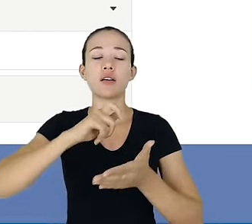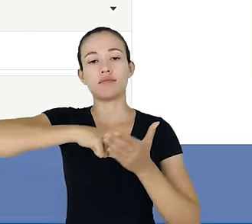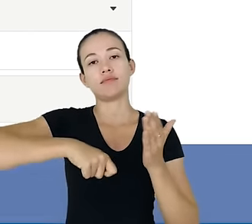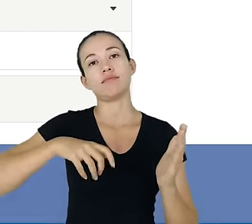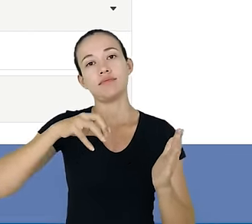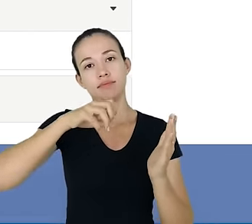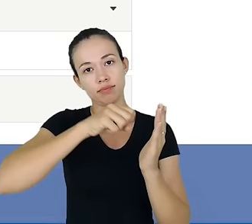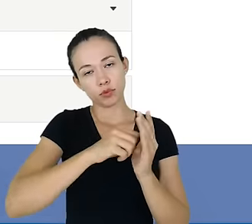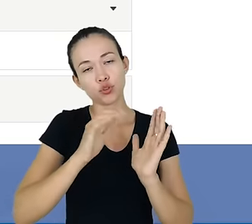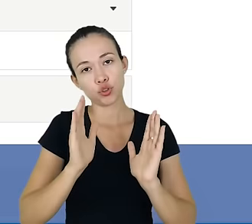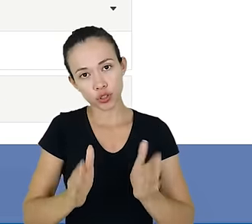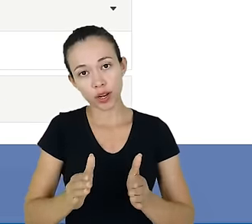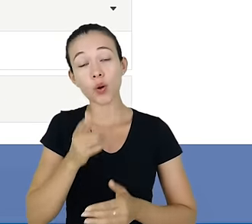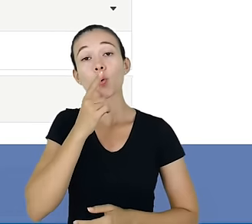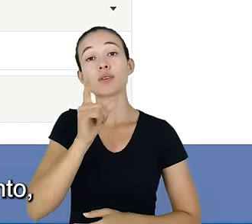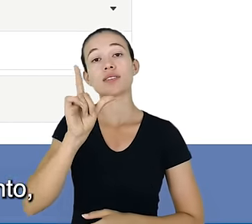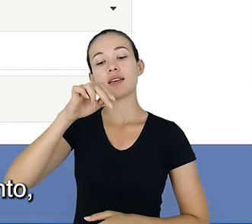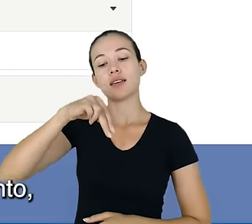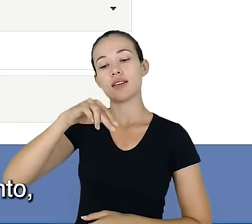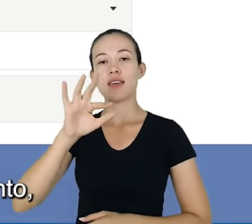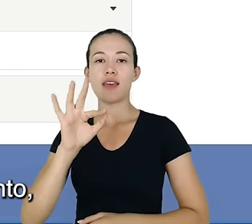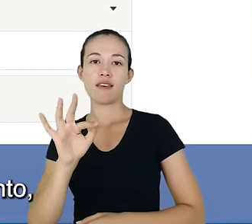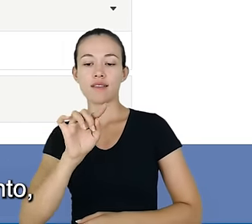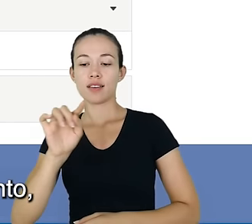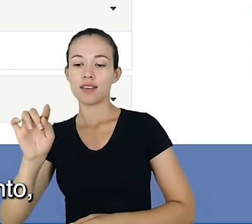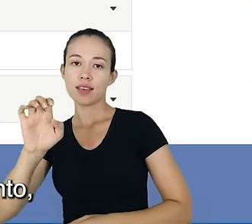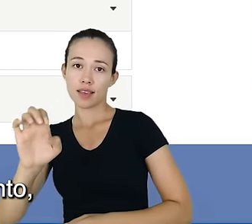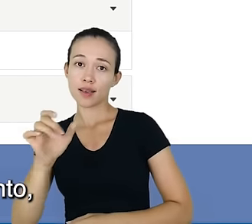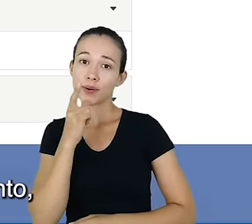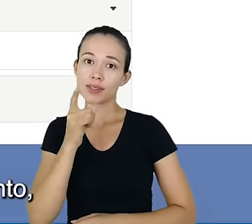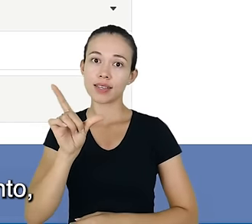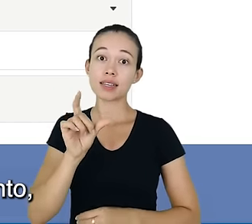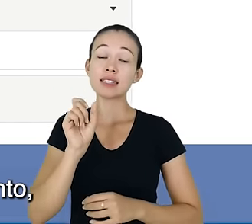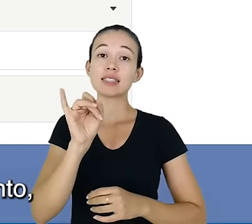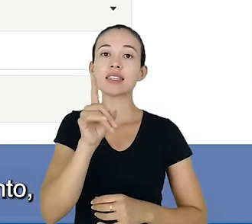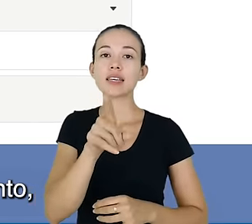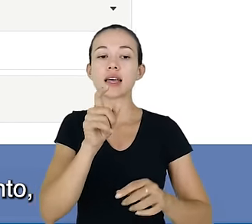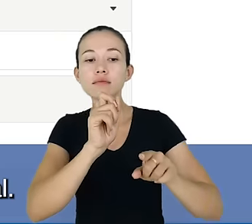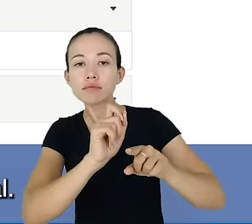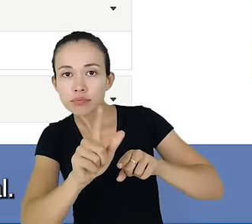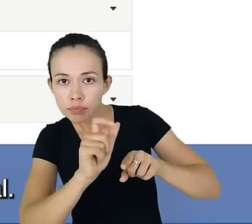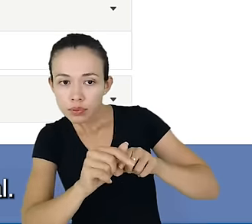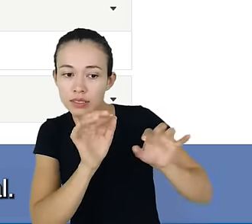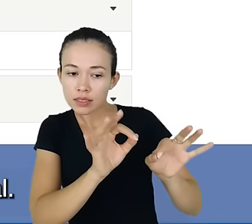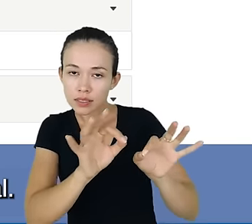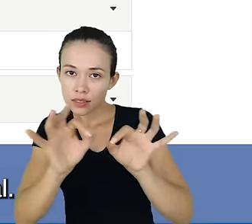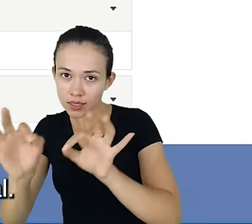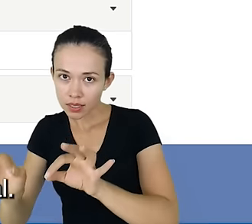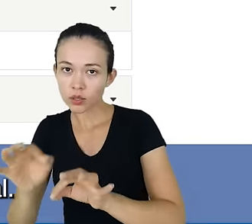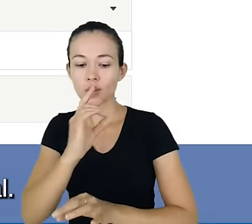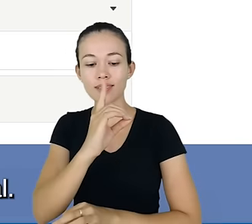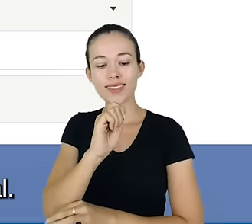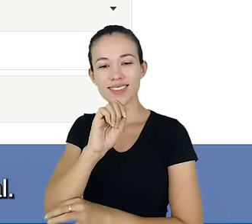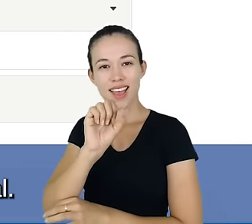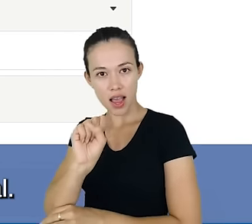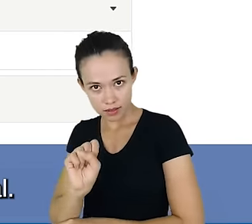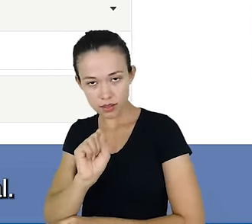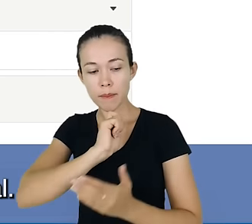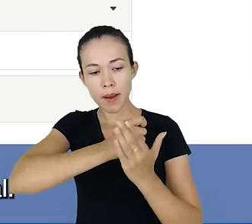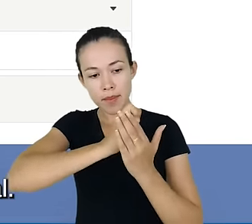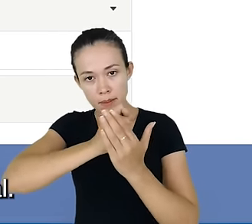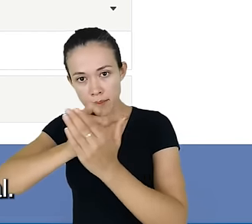conseguem emitir a nota fiscal eletrônica Né desde que eles não tenham feito nada de errado de falta de recolhimento né ou pagamento do das das mei